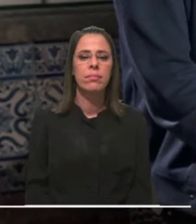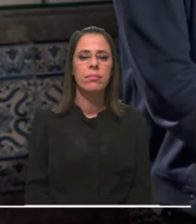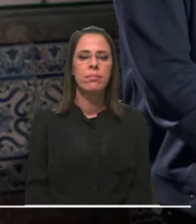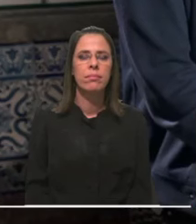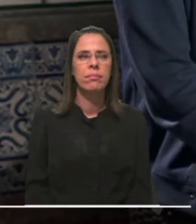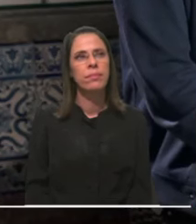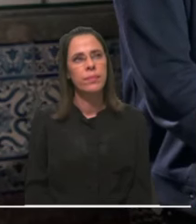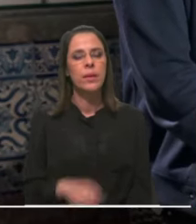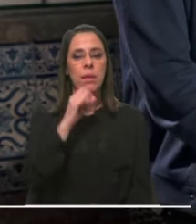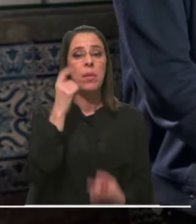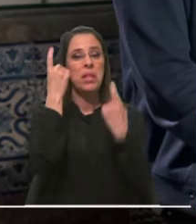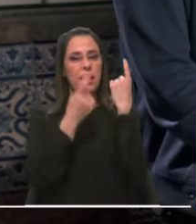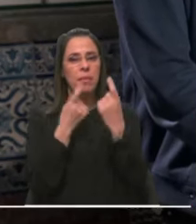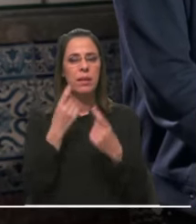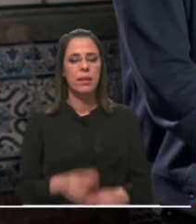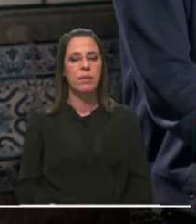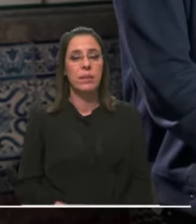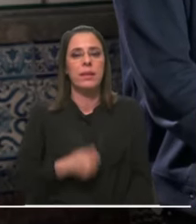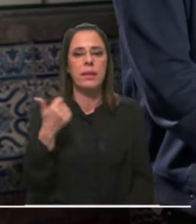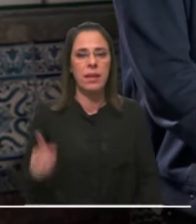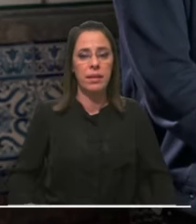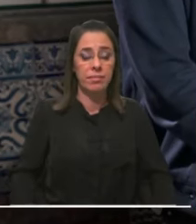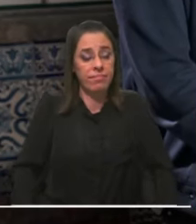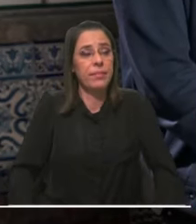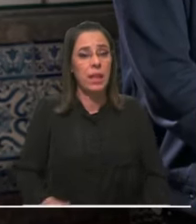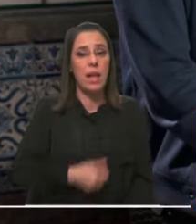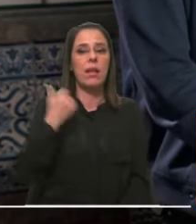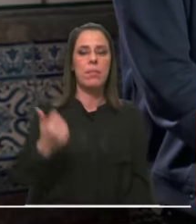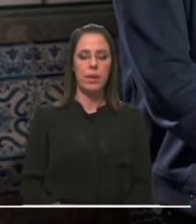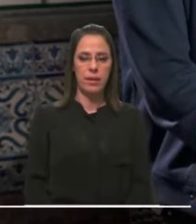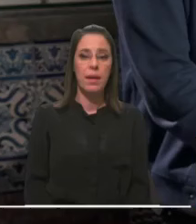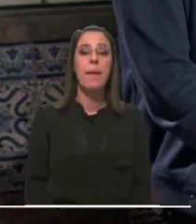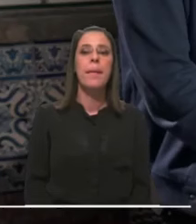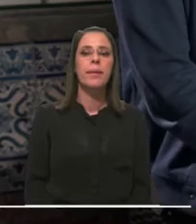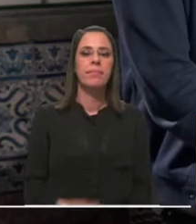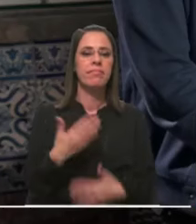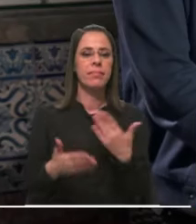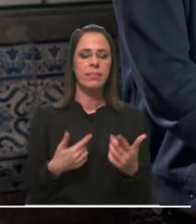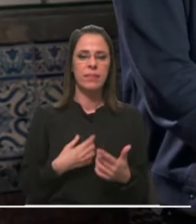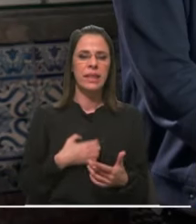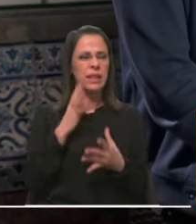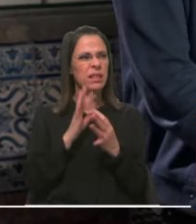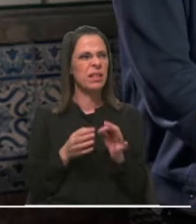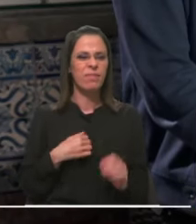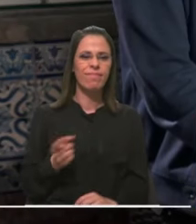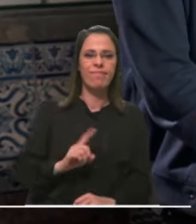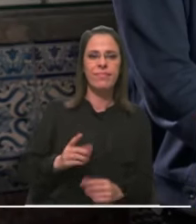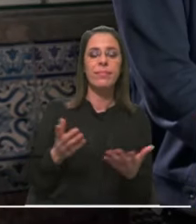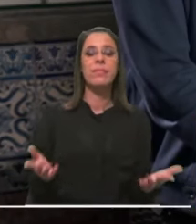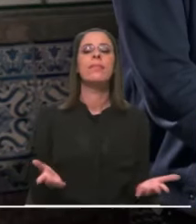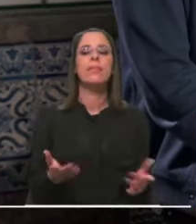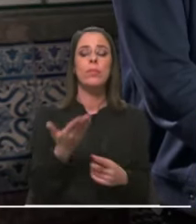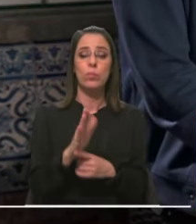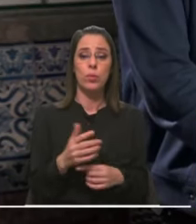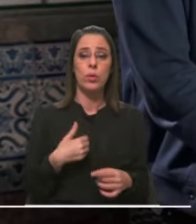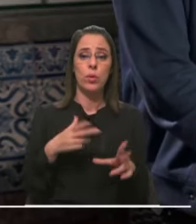E até posso ter pensado, olha, se calhar era o melhor. Mas depois não me fazia muito sentido, sabes? E por isso